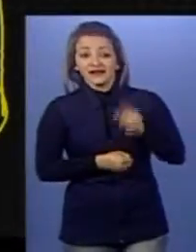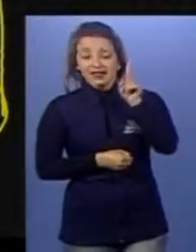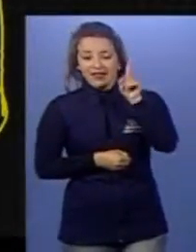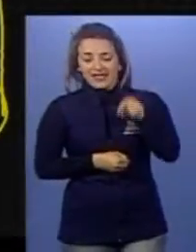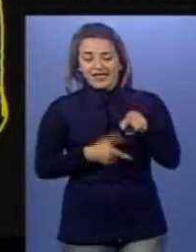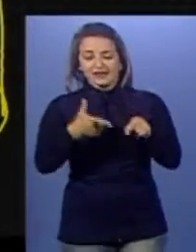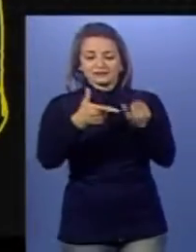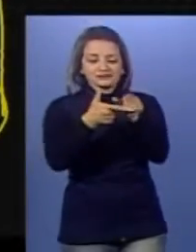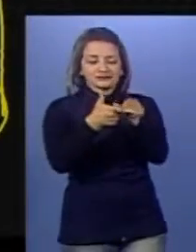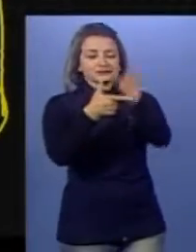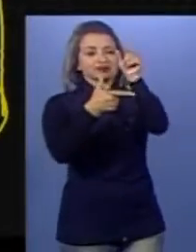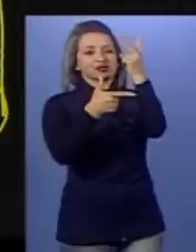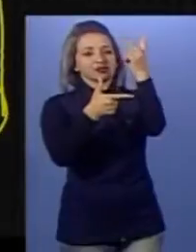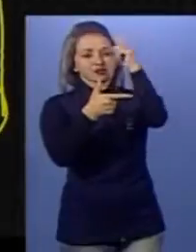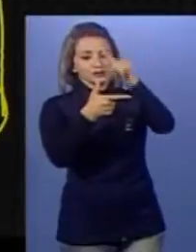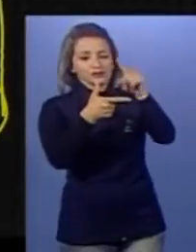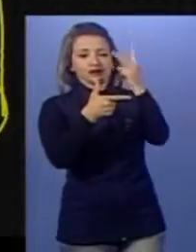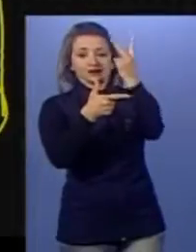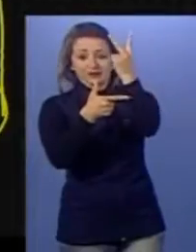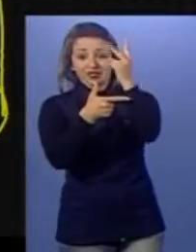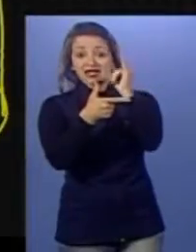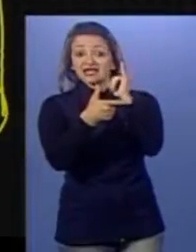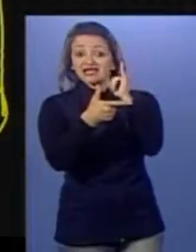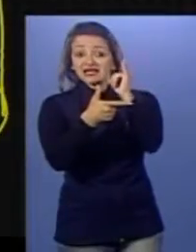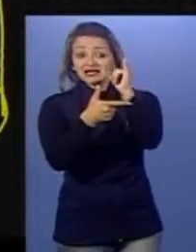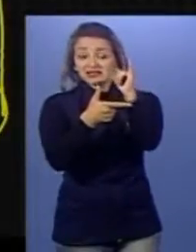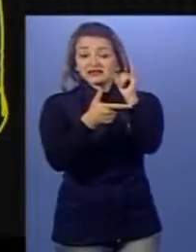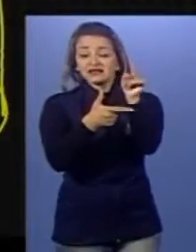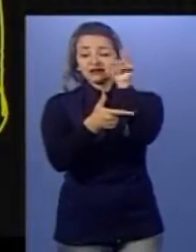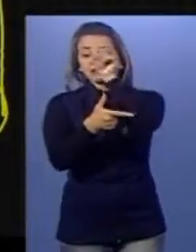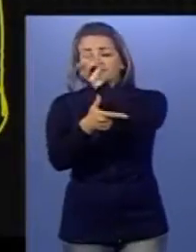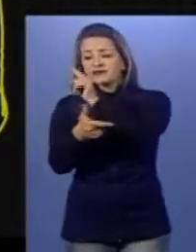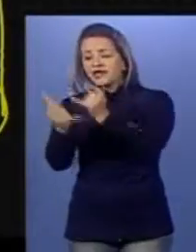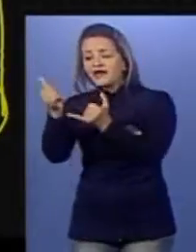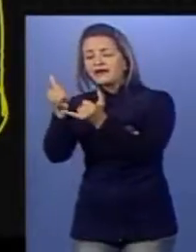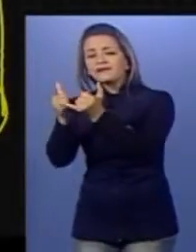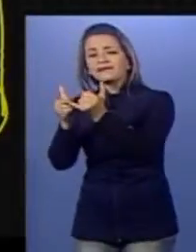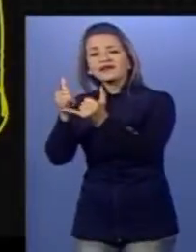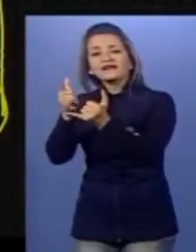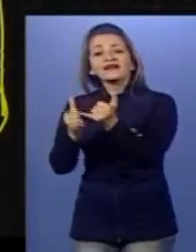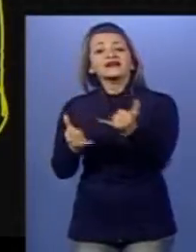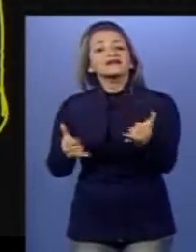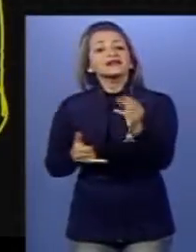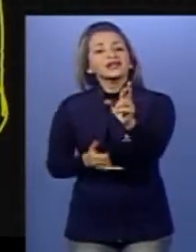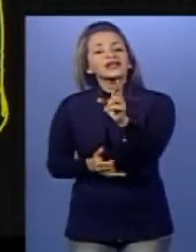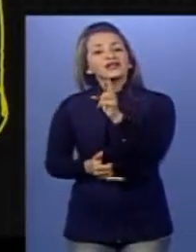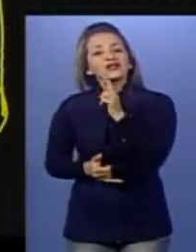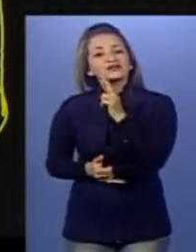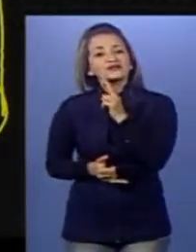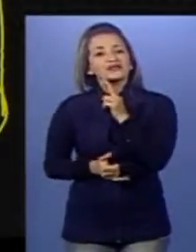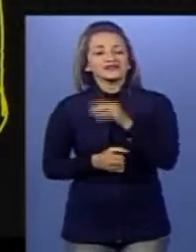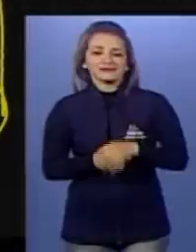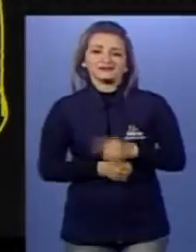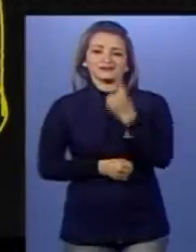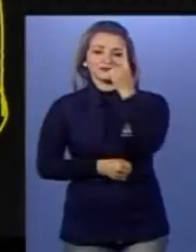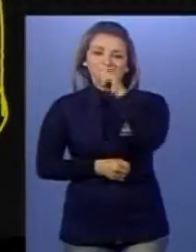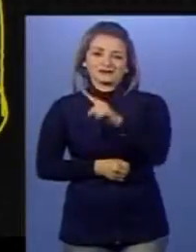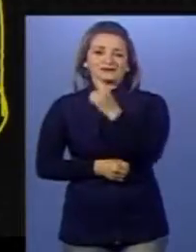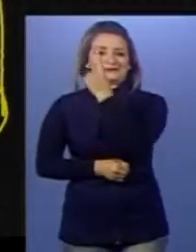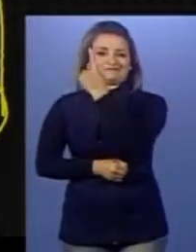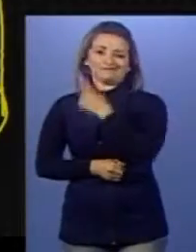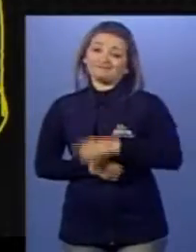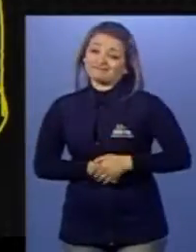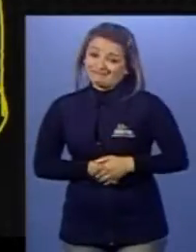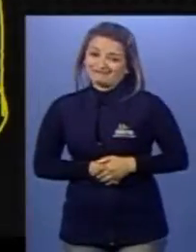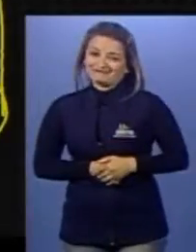2,2 então se lá vai ter a metade metade 2002 um professor de matemática moderna e